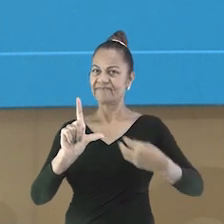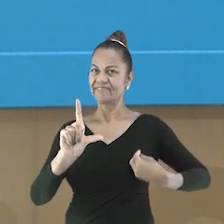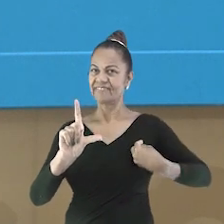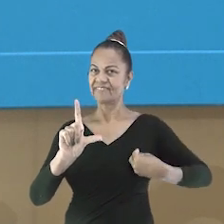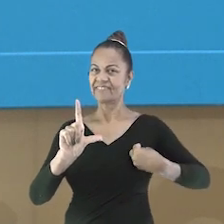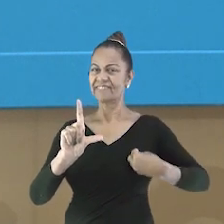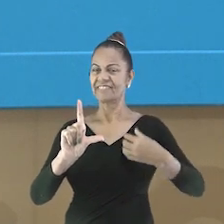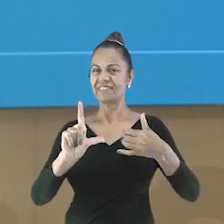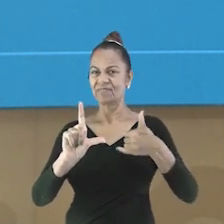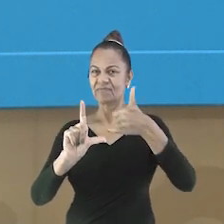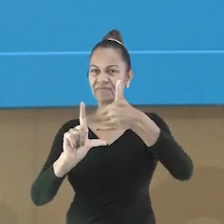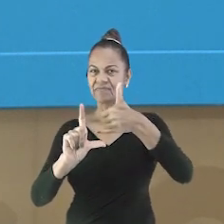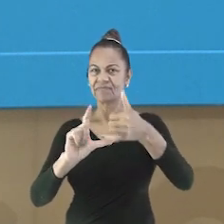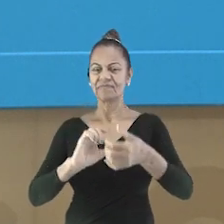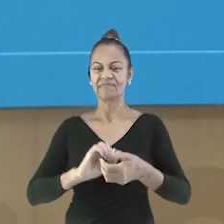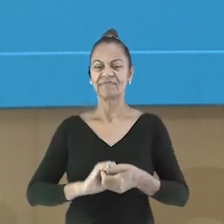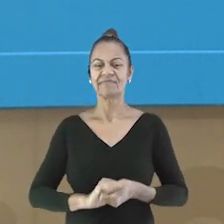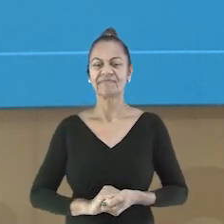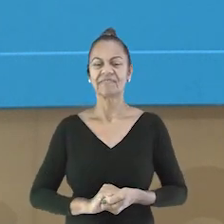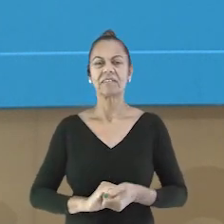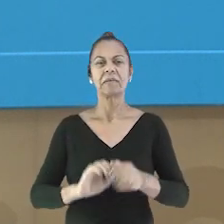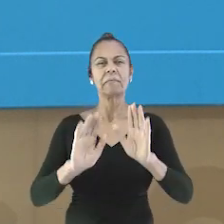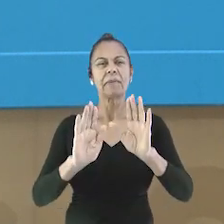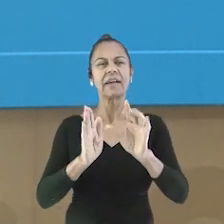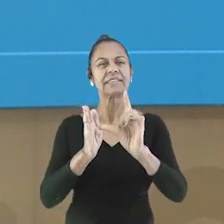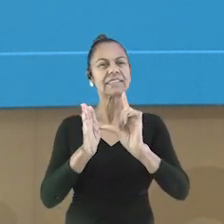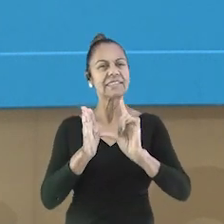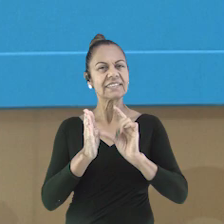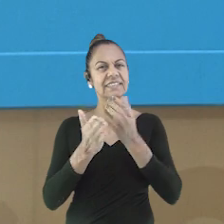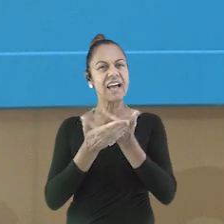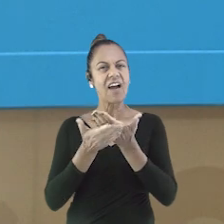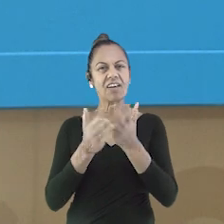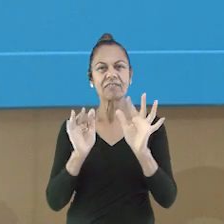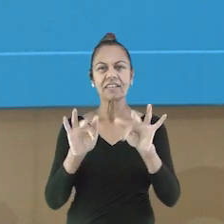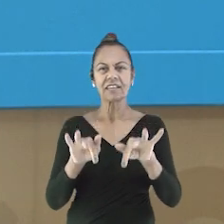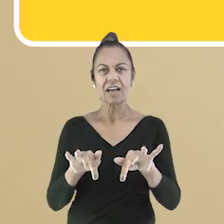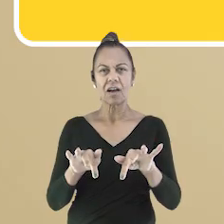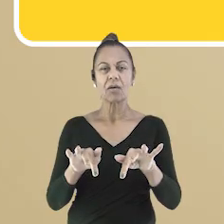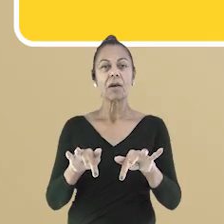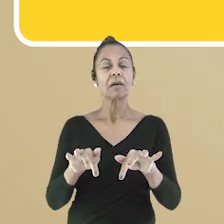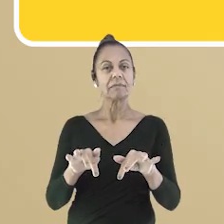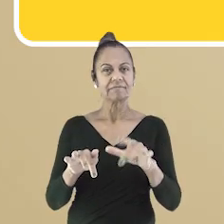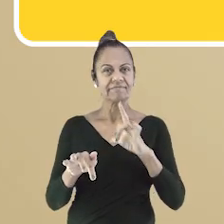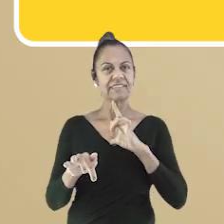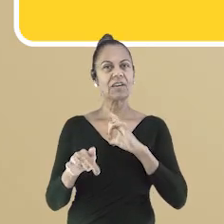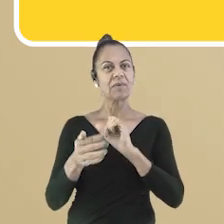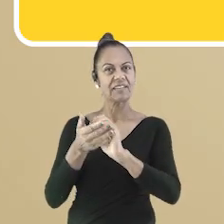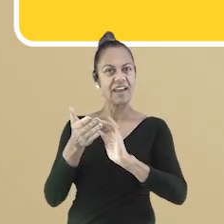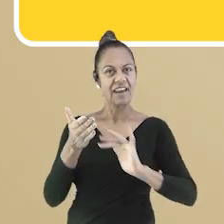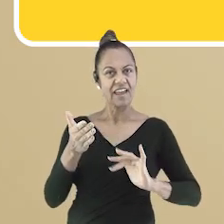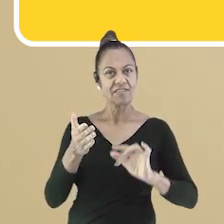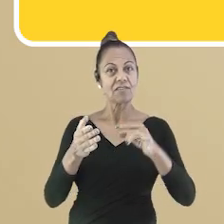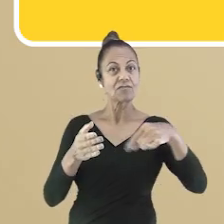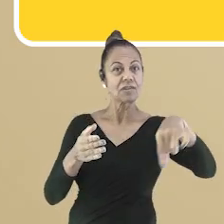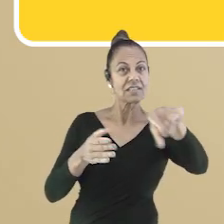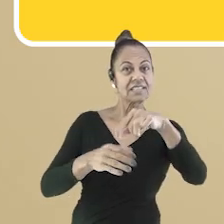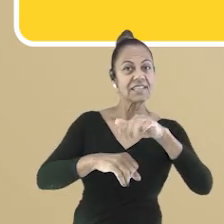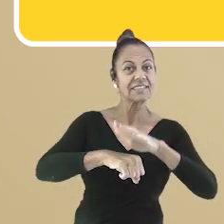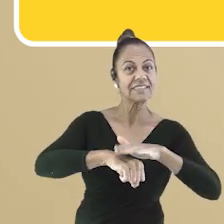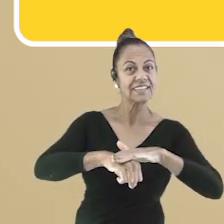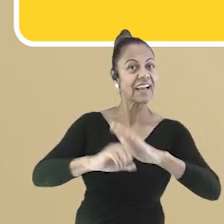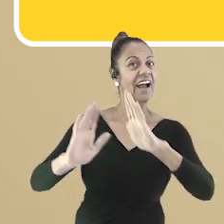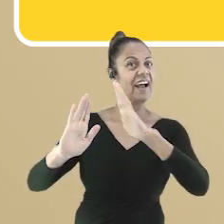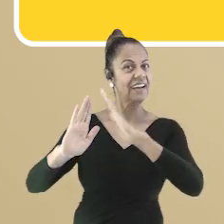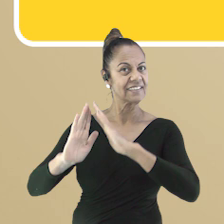aponte o celular para o QR Code que está aparecendo na sua tela e marque a sua. Mas antes de terminar a nossa aula,